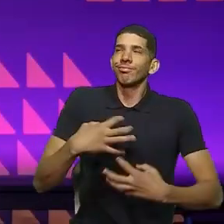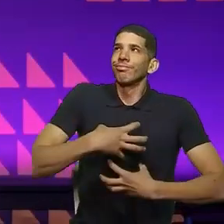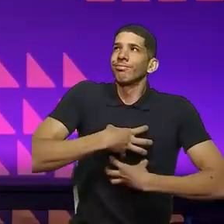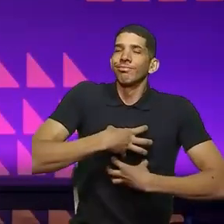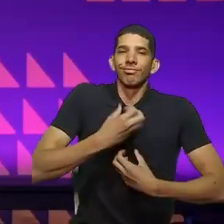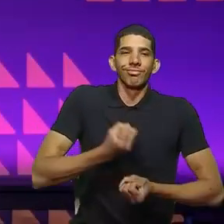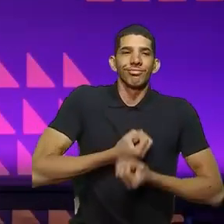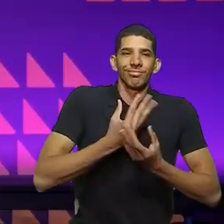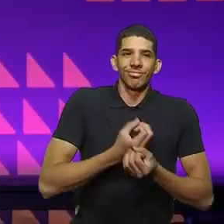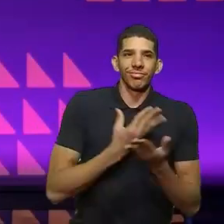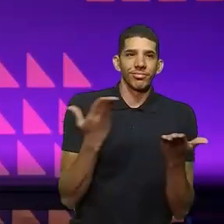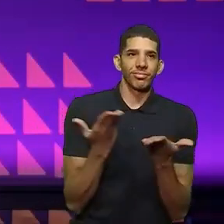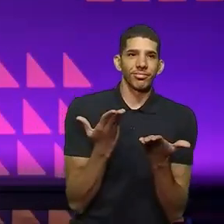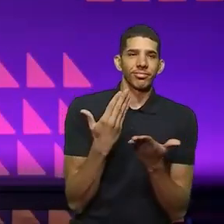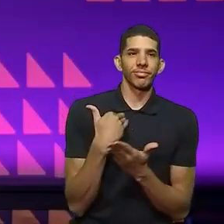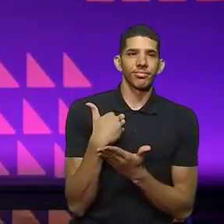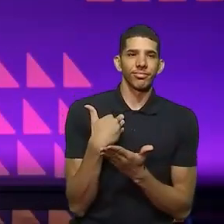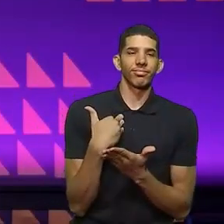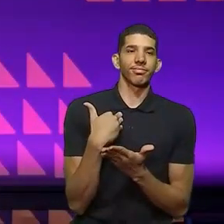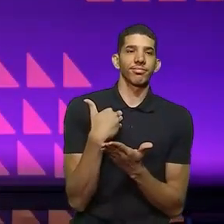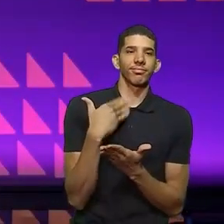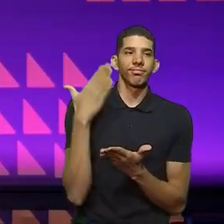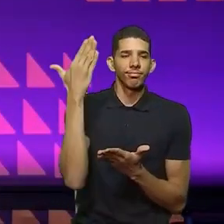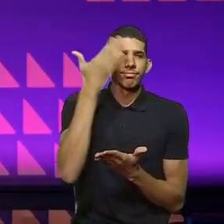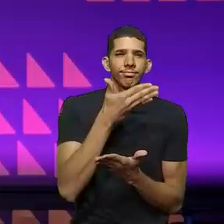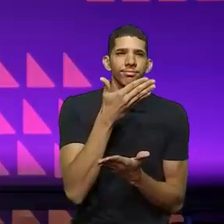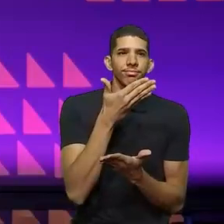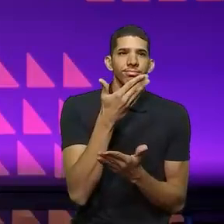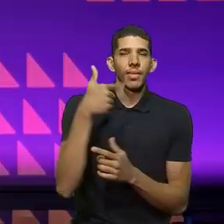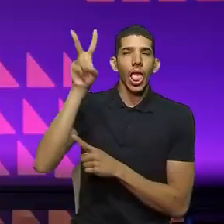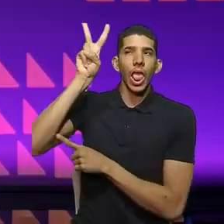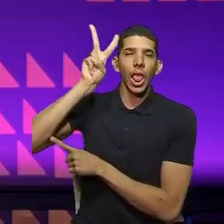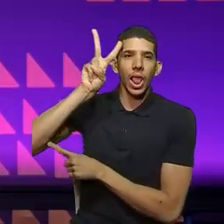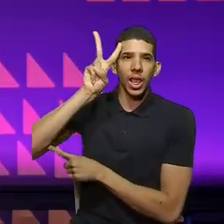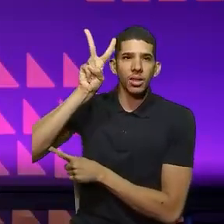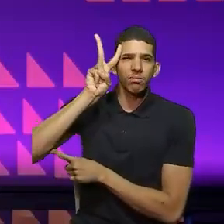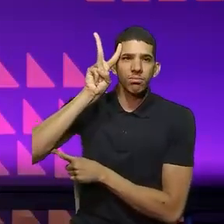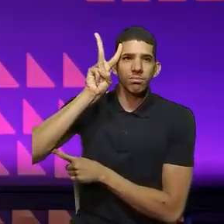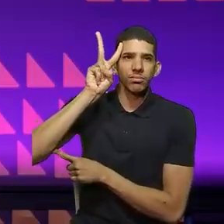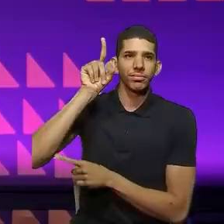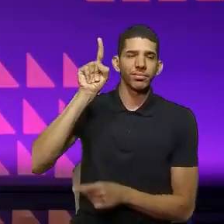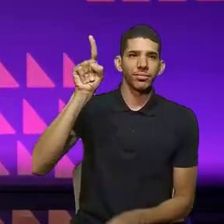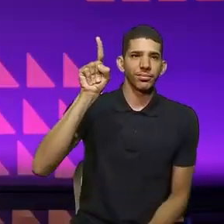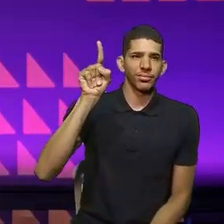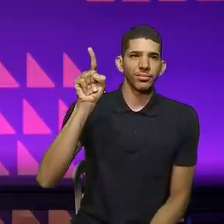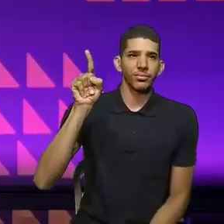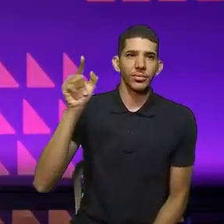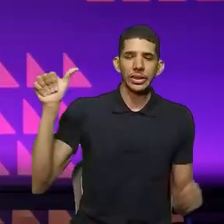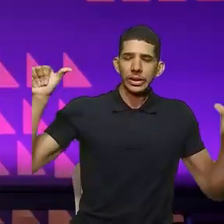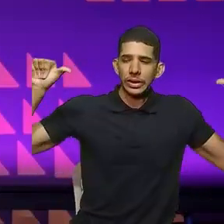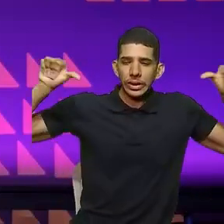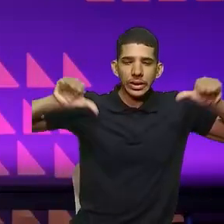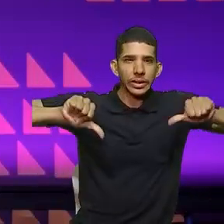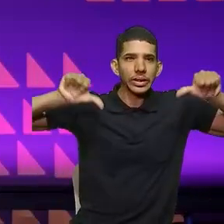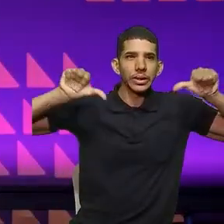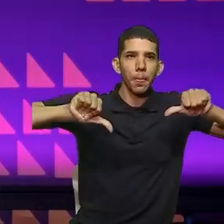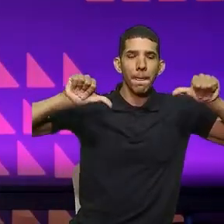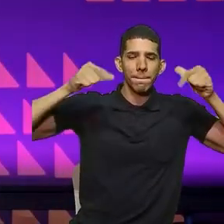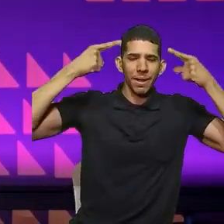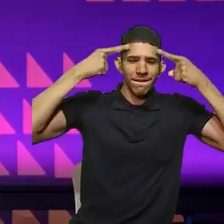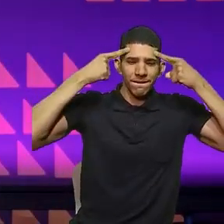estamos testemunhando desde segunda-feira, que nos atravessa, que nos deixa